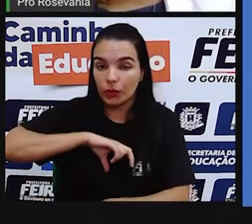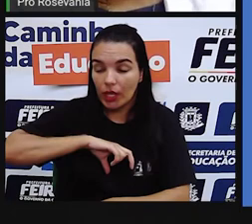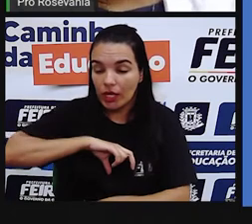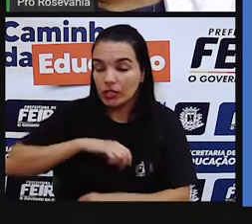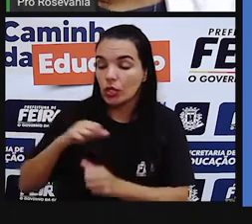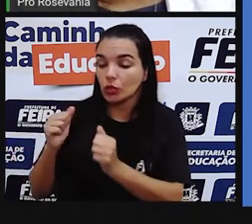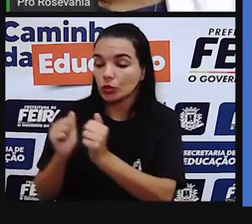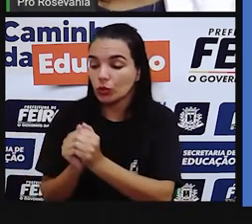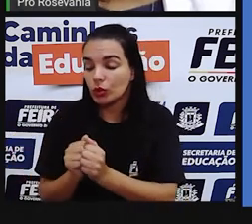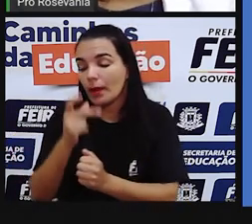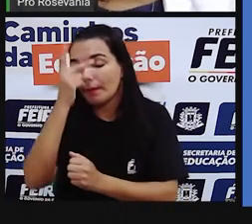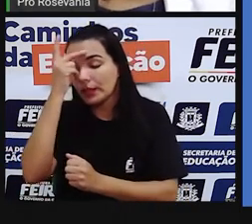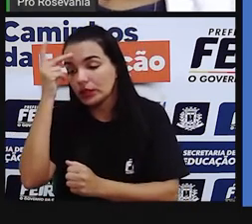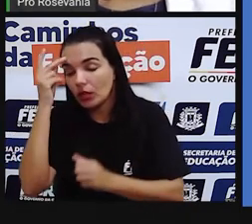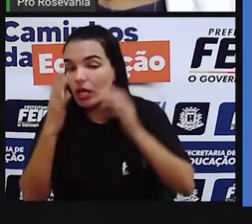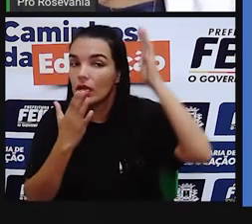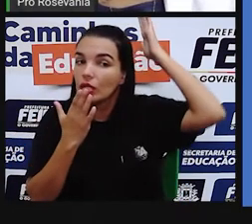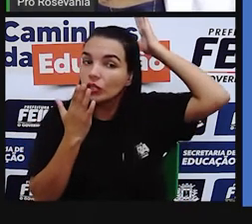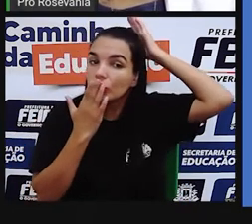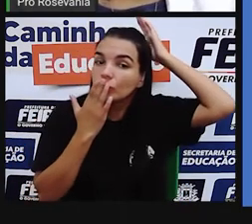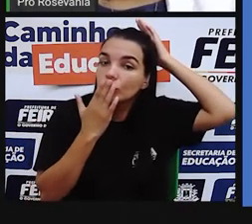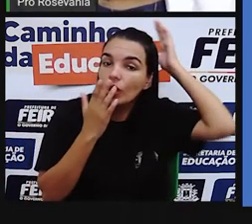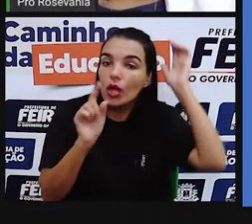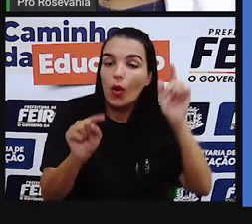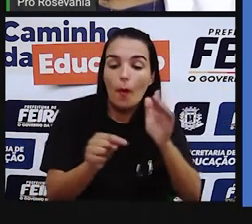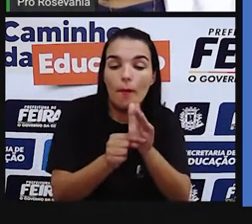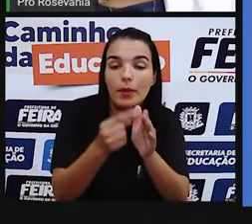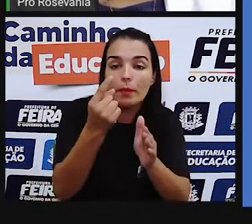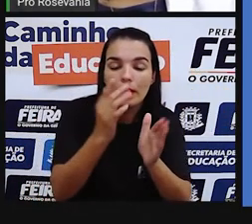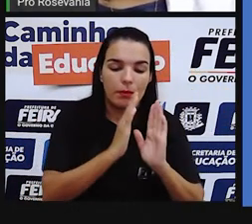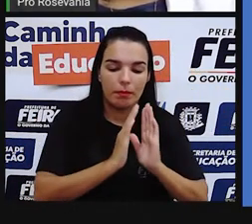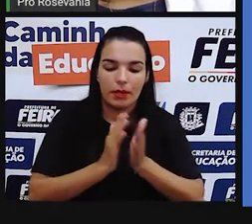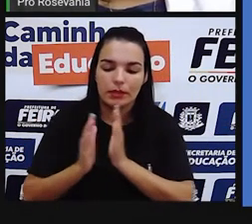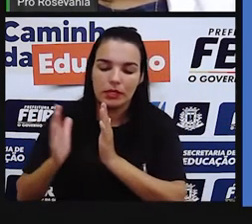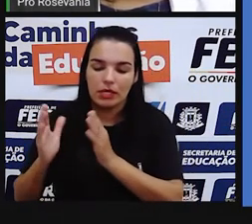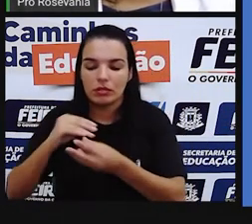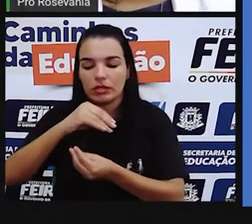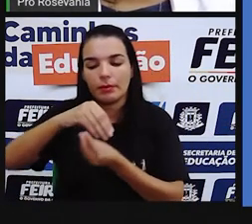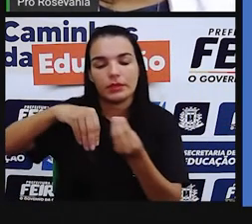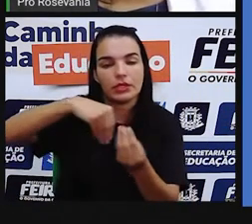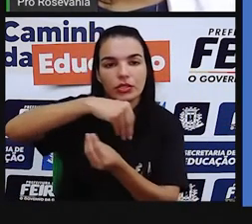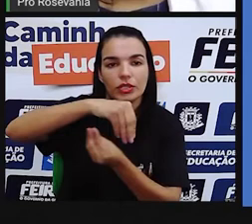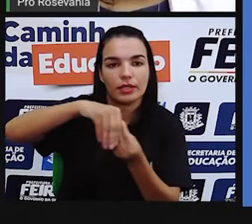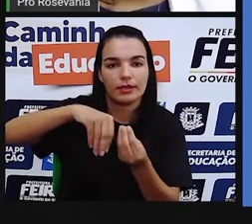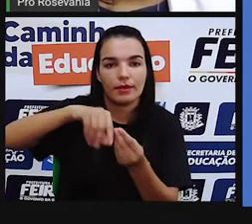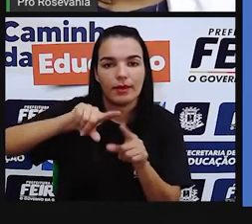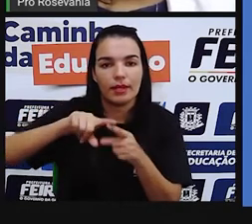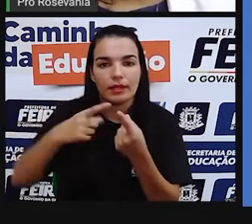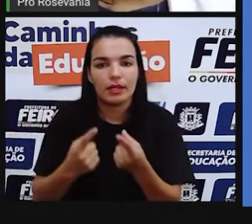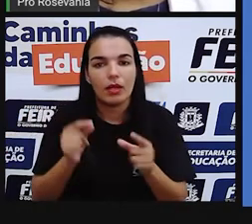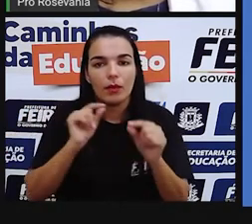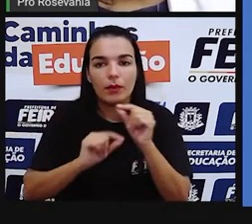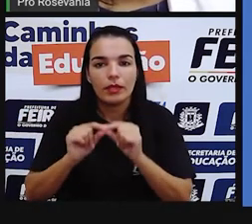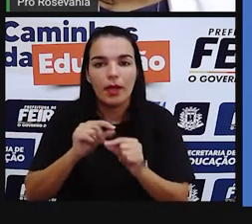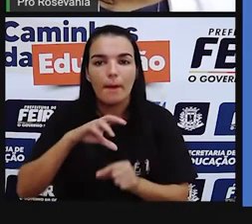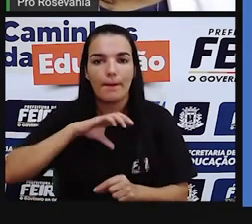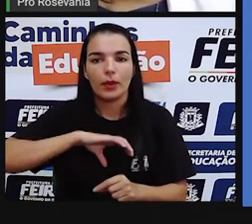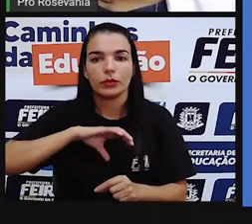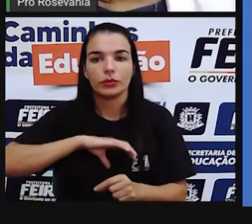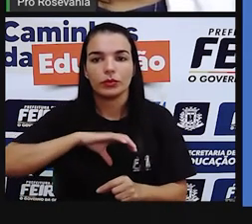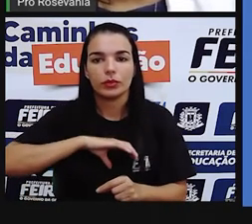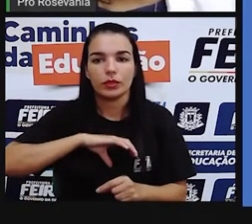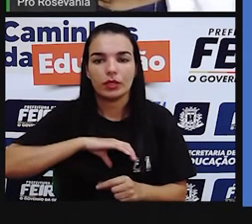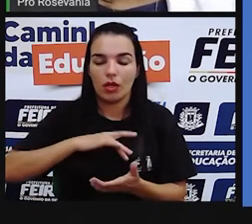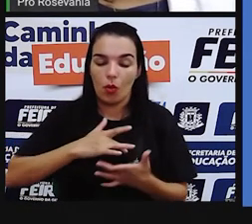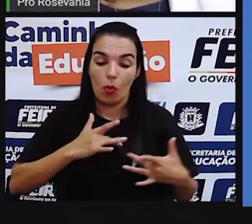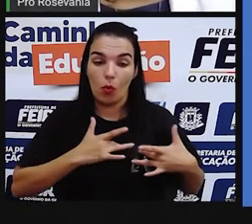povos indígenas. Foi o primeiro processo, né, de miscigenação. Então, os portugueses constituíram o segundo grupo que mais